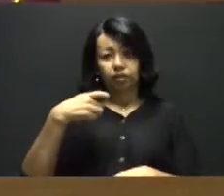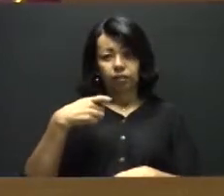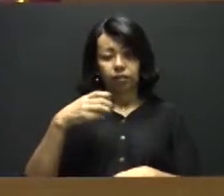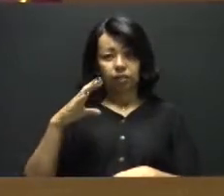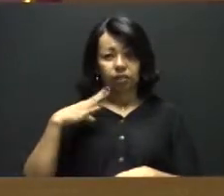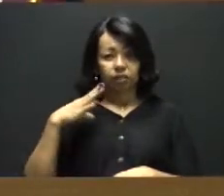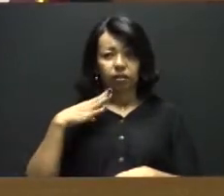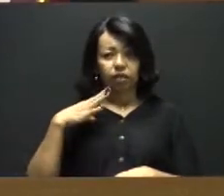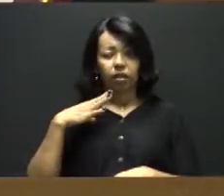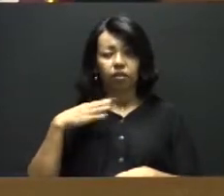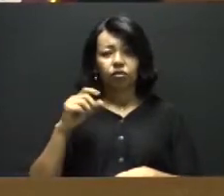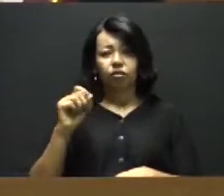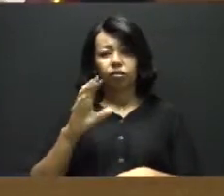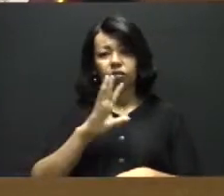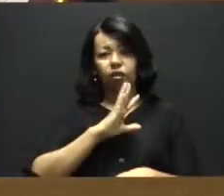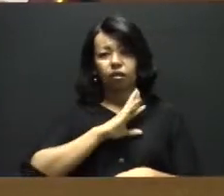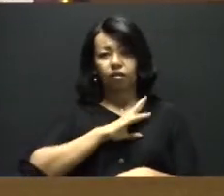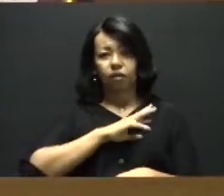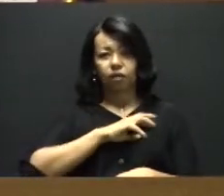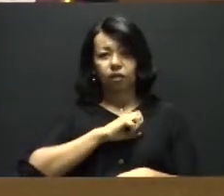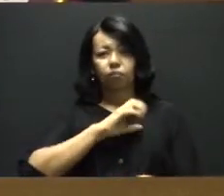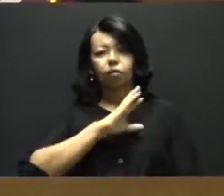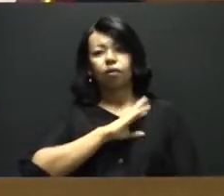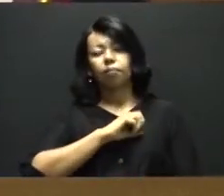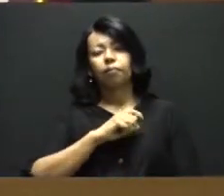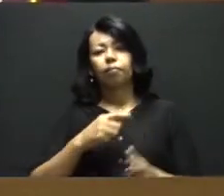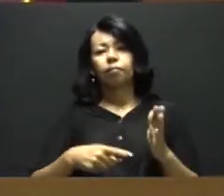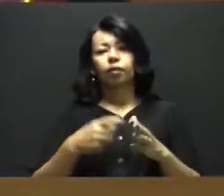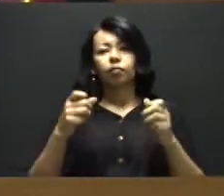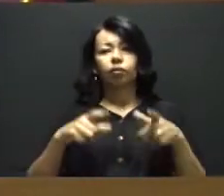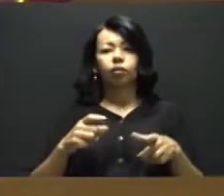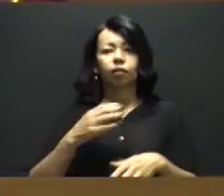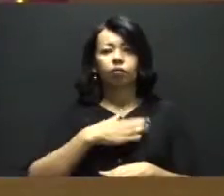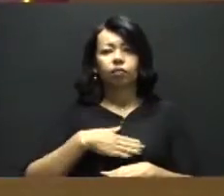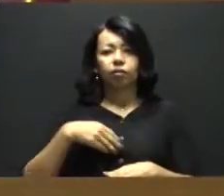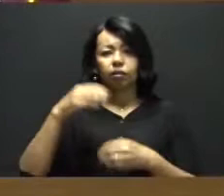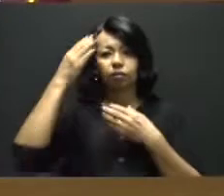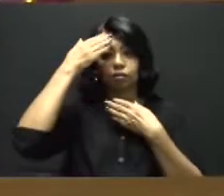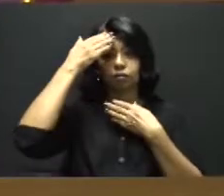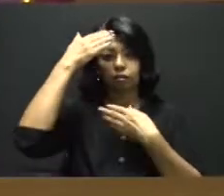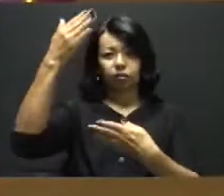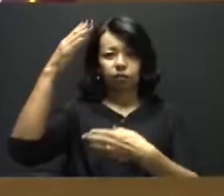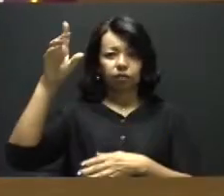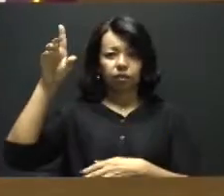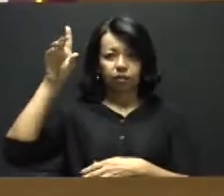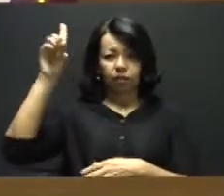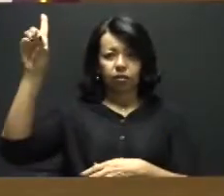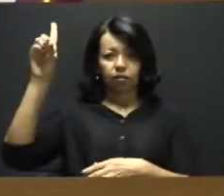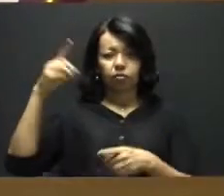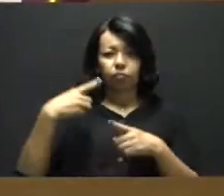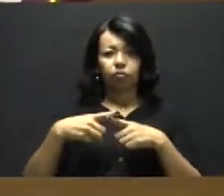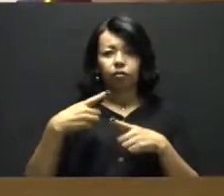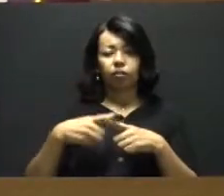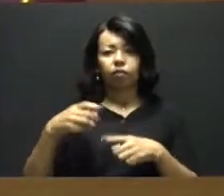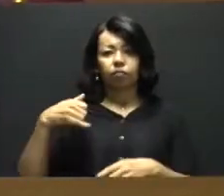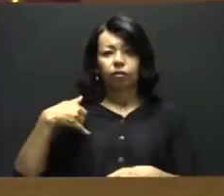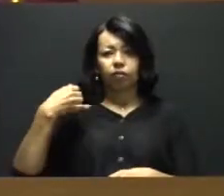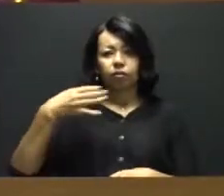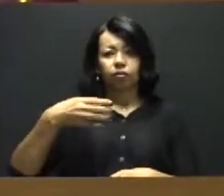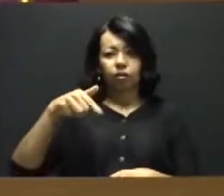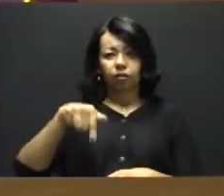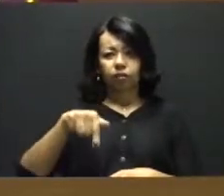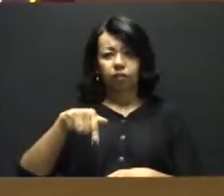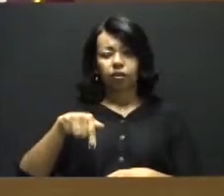amo muito em primeiro lugar eu gostaria de agradecer a deus né porque aos 47 anos